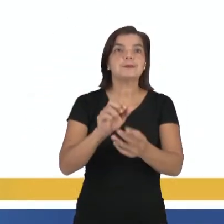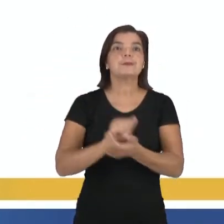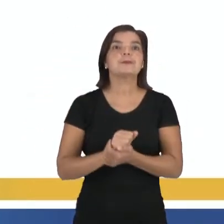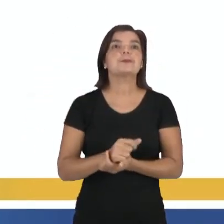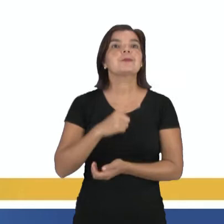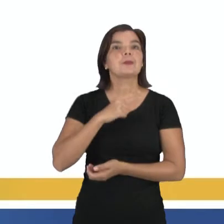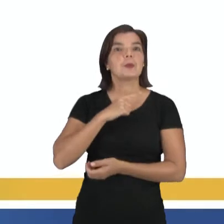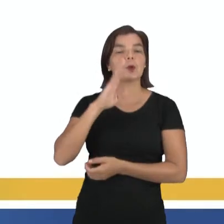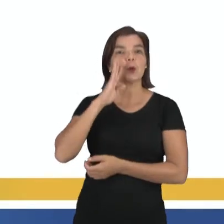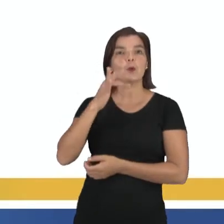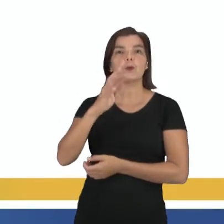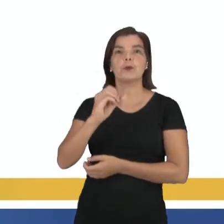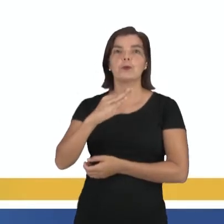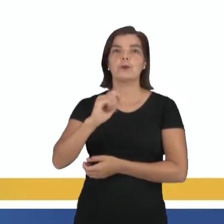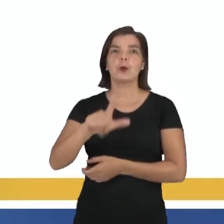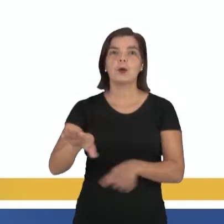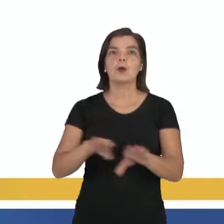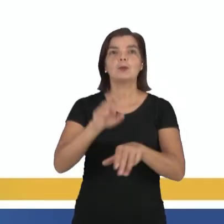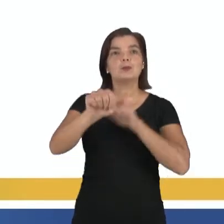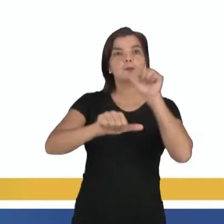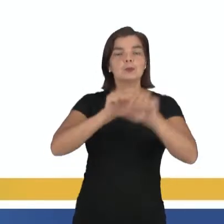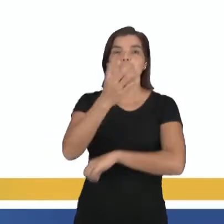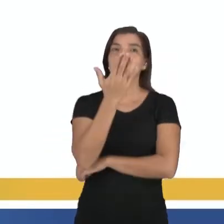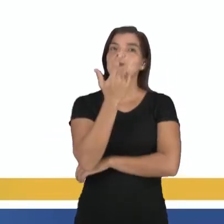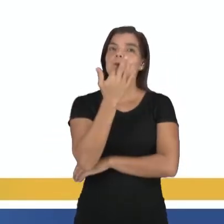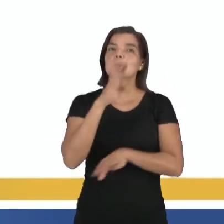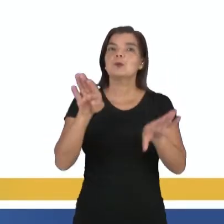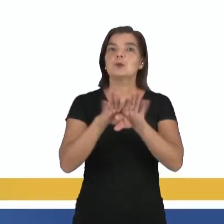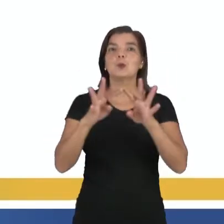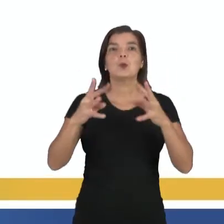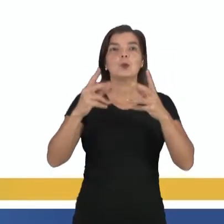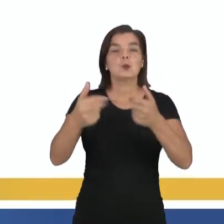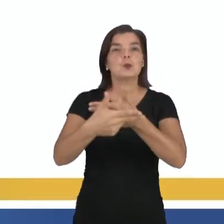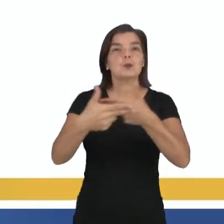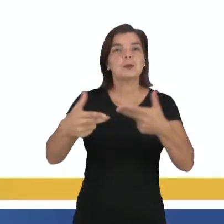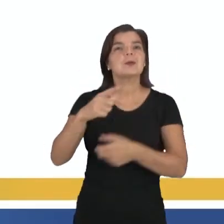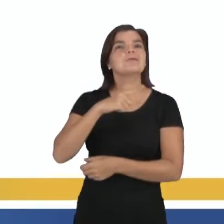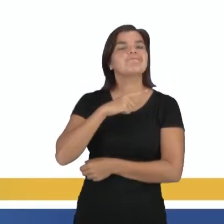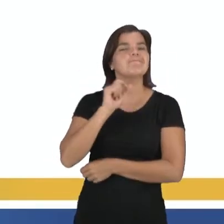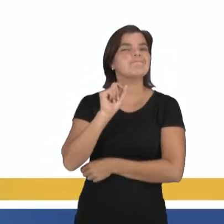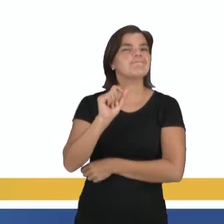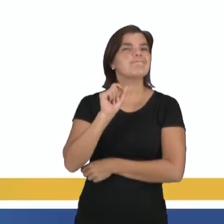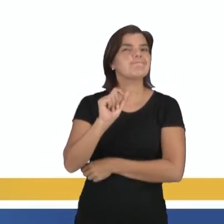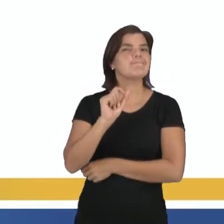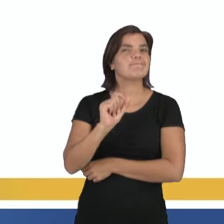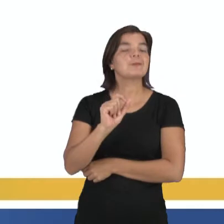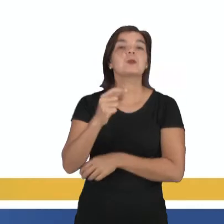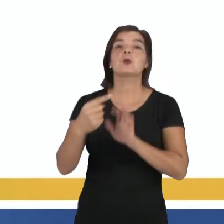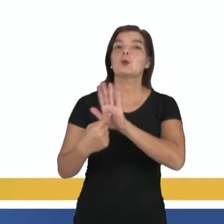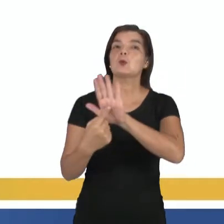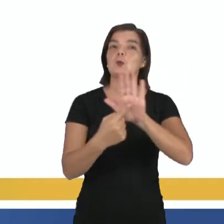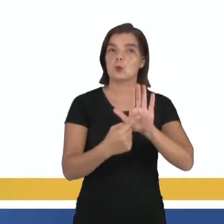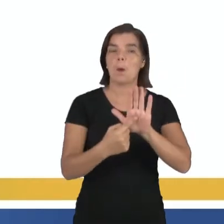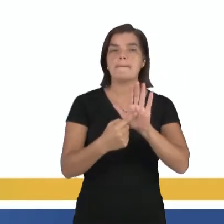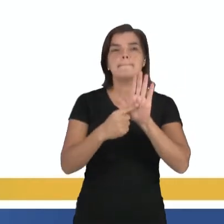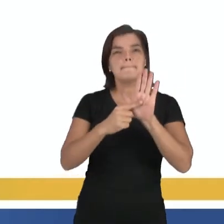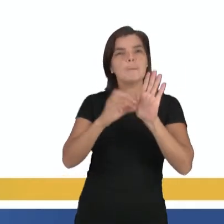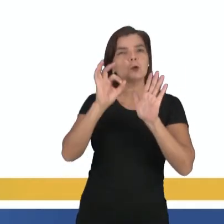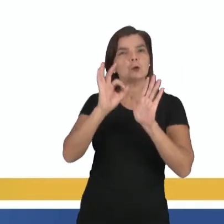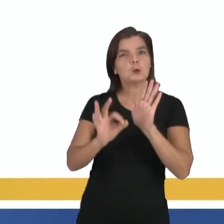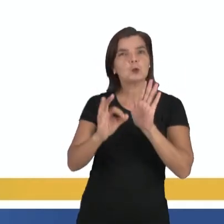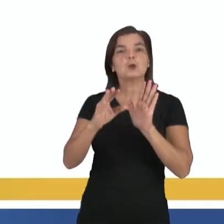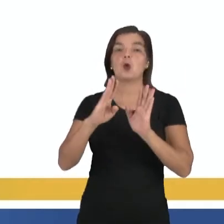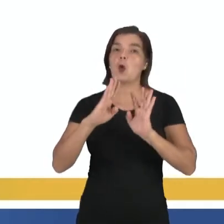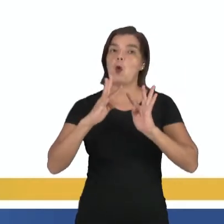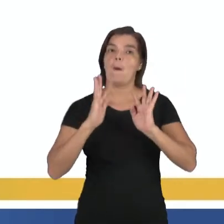que iniciam ali no vermelho e vai mudando de cor. Todos eles paralelos, eles vão ser incididos para um ponto só que é